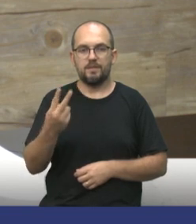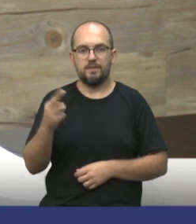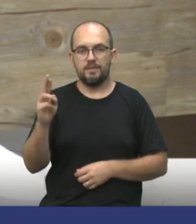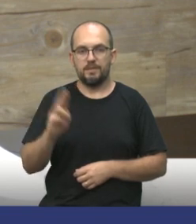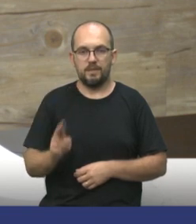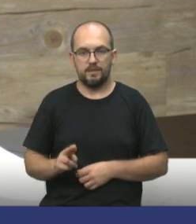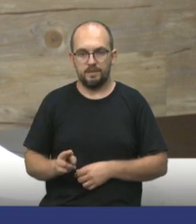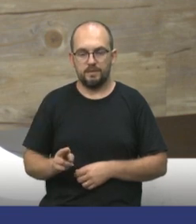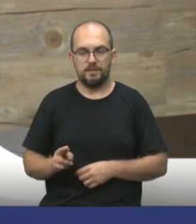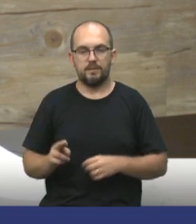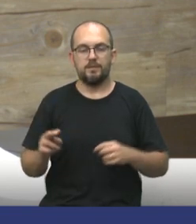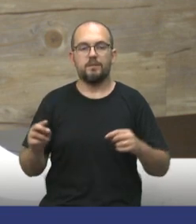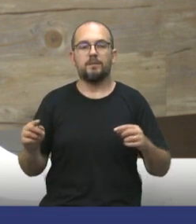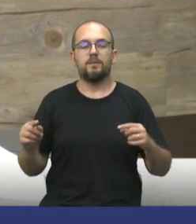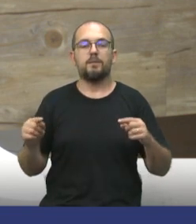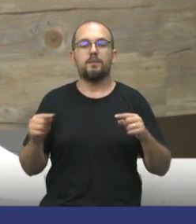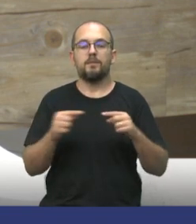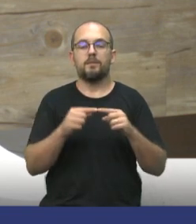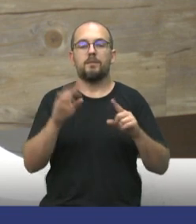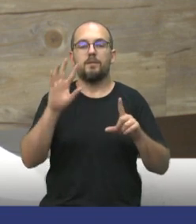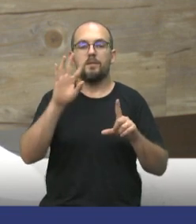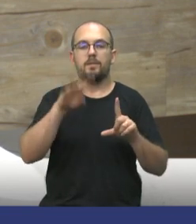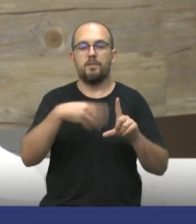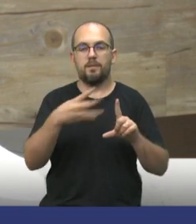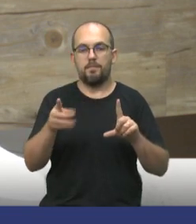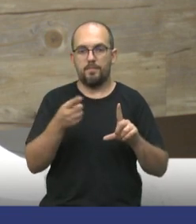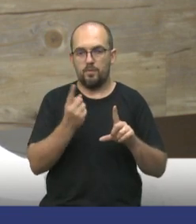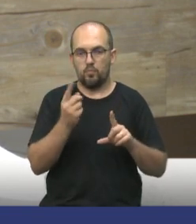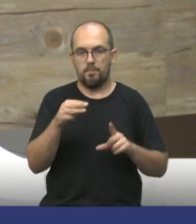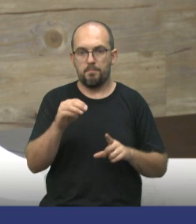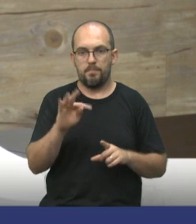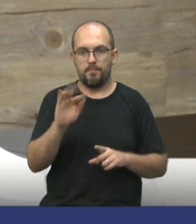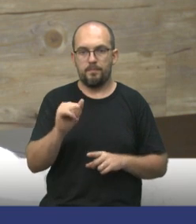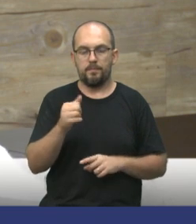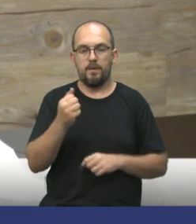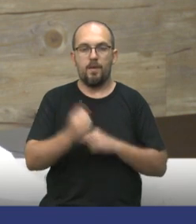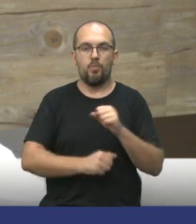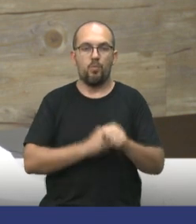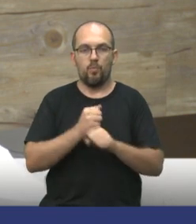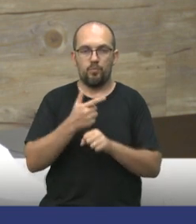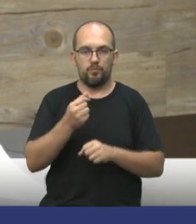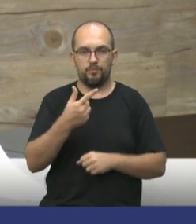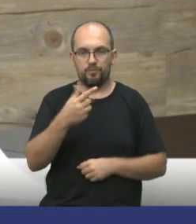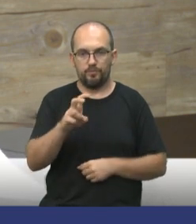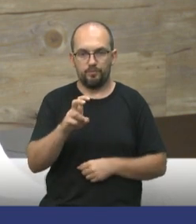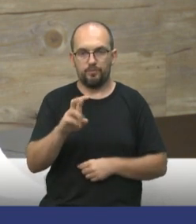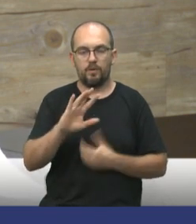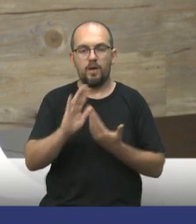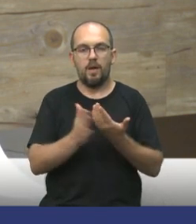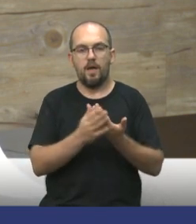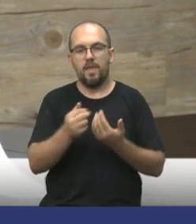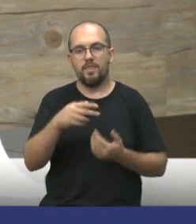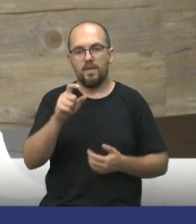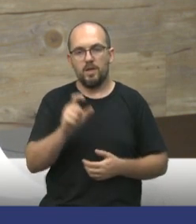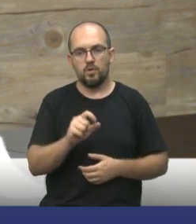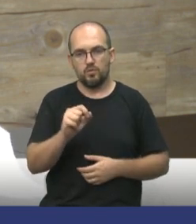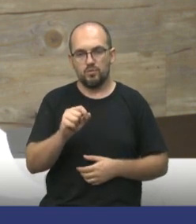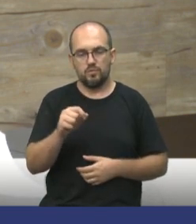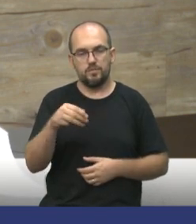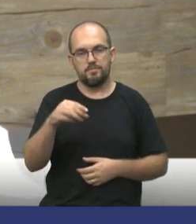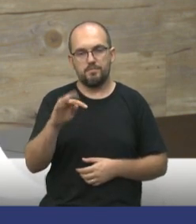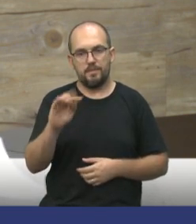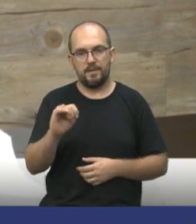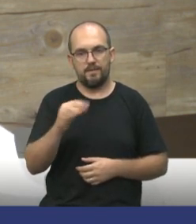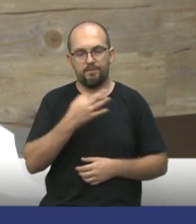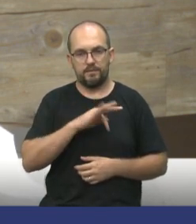R$ 194.566.732, constante da tabela 1, metas anuais 2025 do anexo de metas fiscais. As